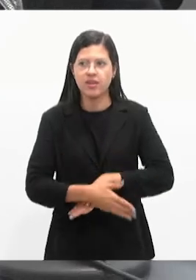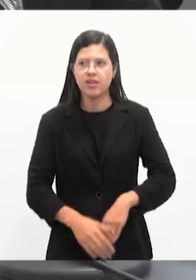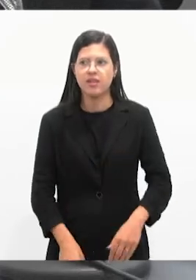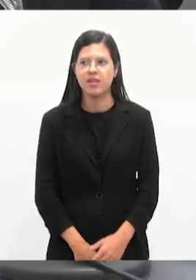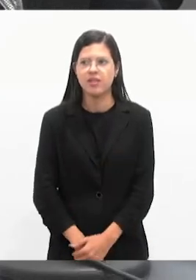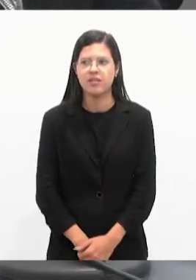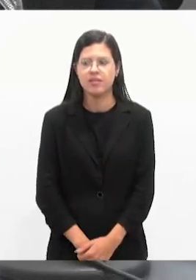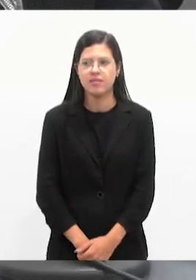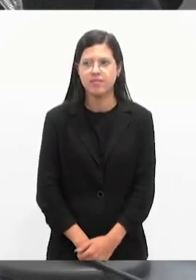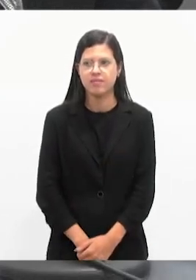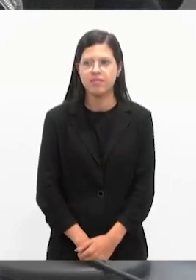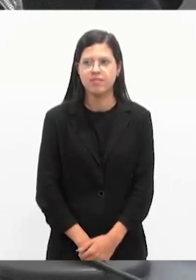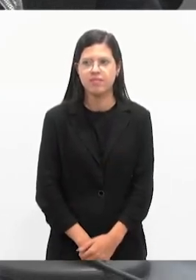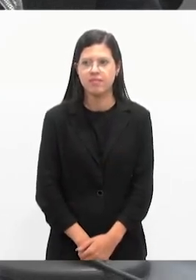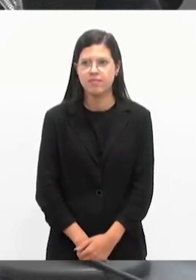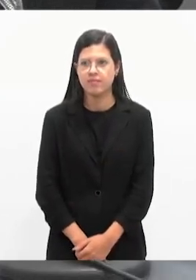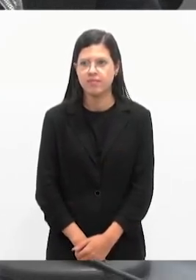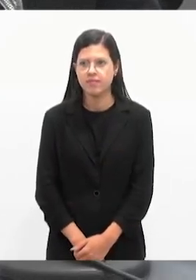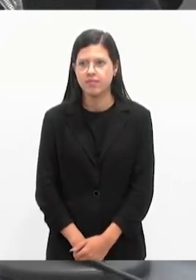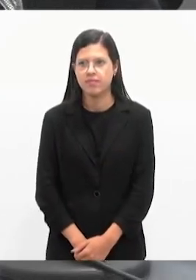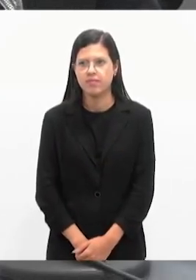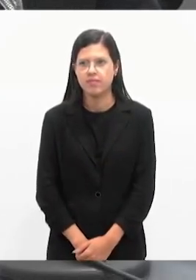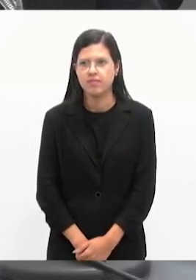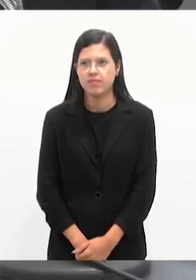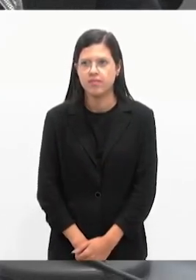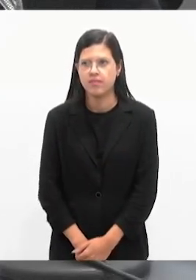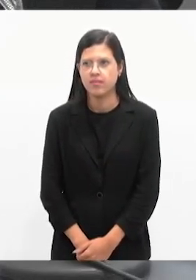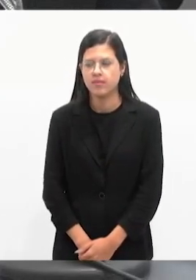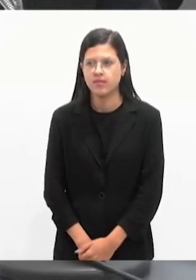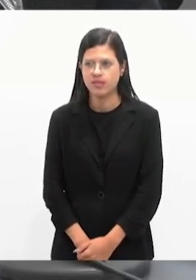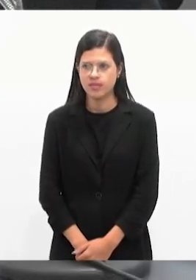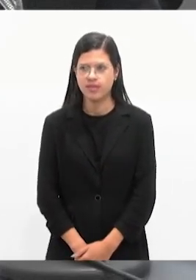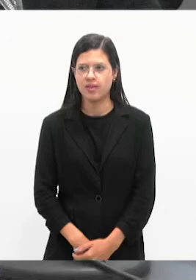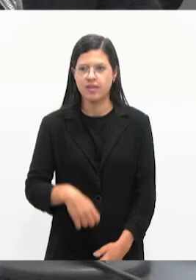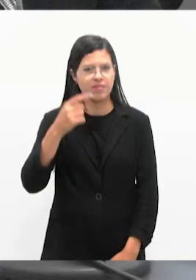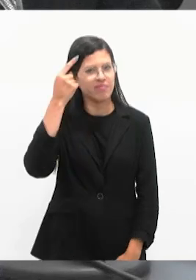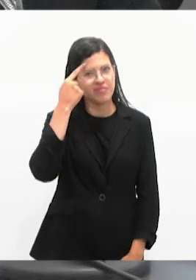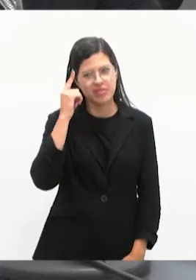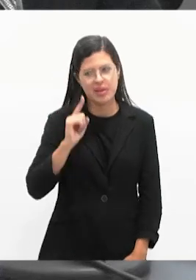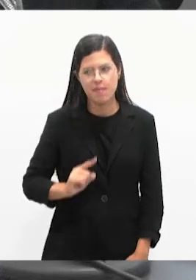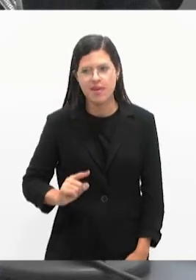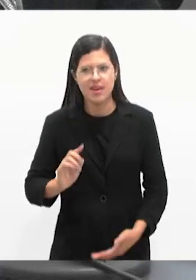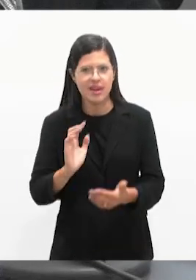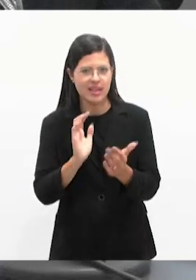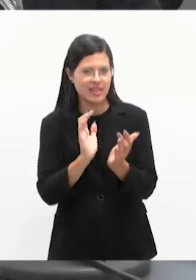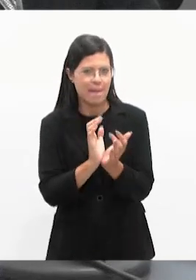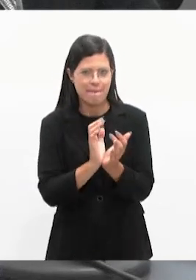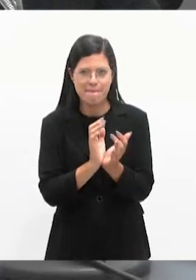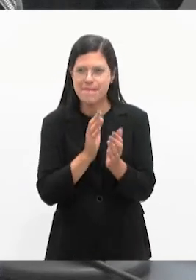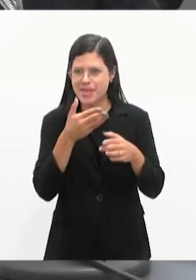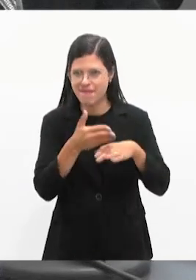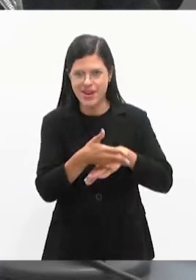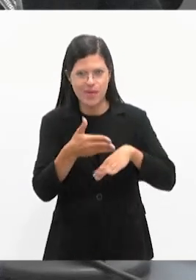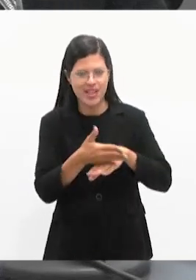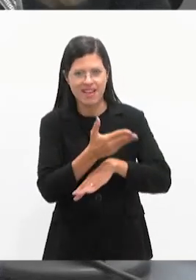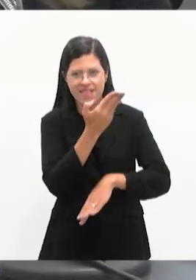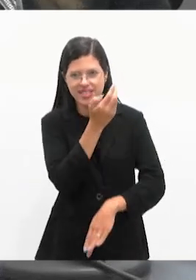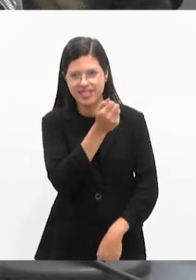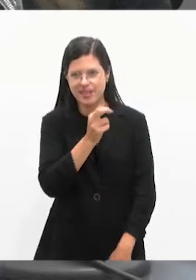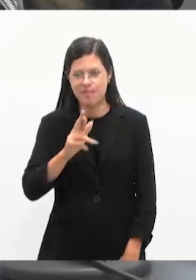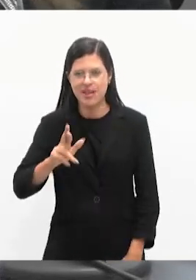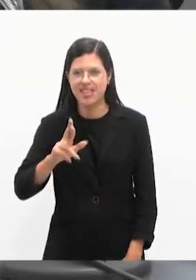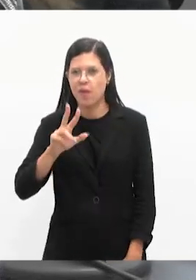Exatamente. Eu não sabia que os Rolling Stones frequentavam esse bar, não. É um bar, né, que é